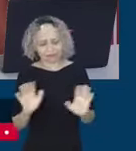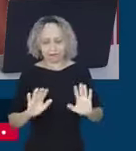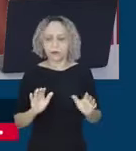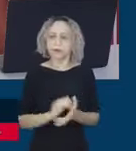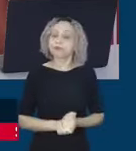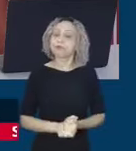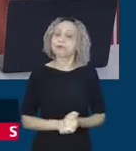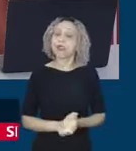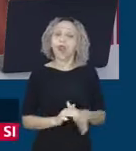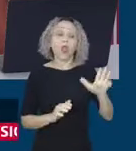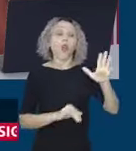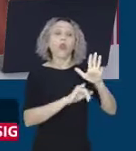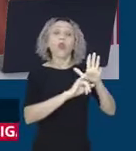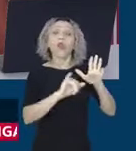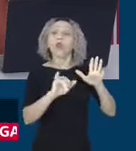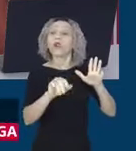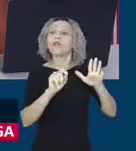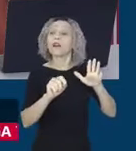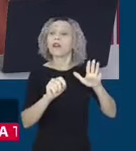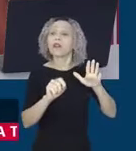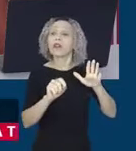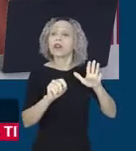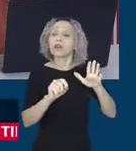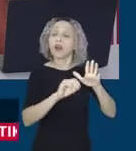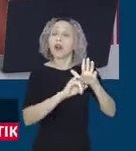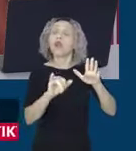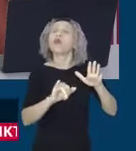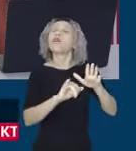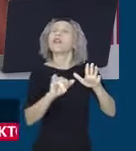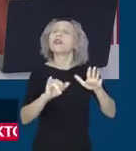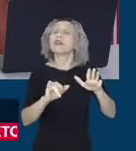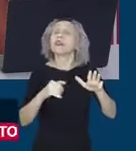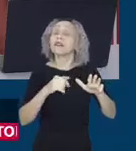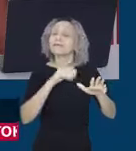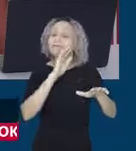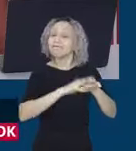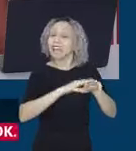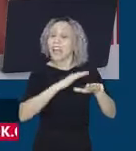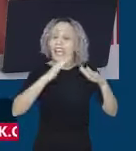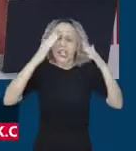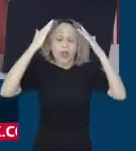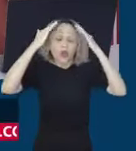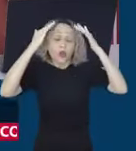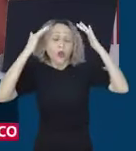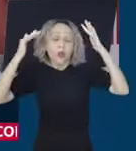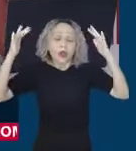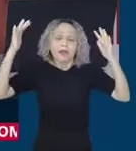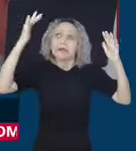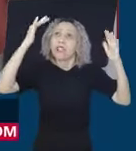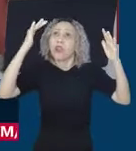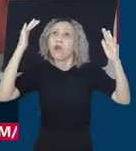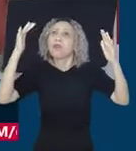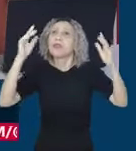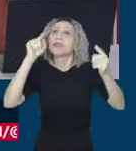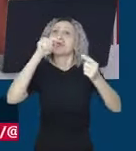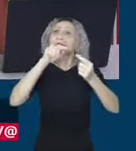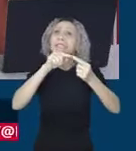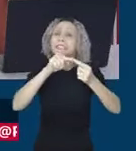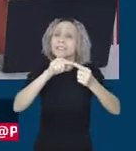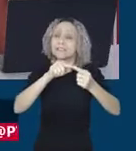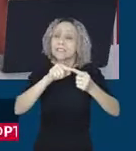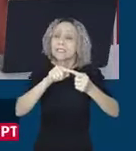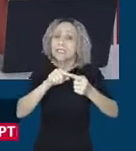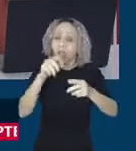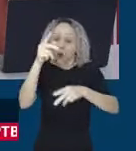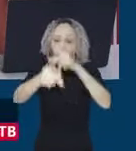dizia: eu sonho pelo menos que o povo brasileiro tenha direito a 3 refeições por dia. Você deve lembrar, né? Com